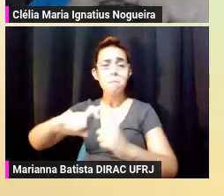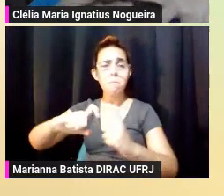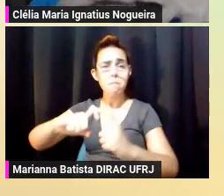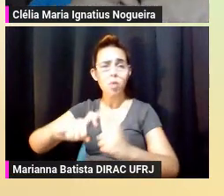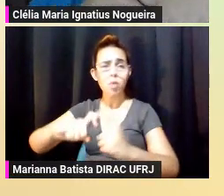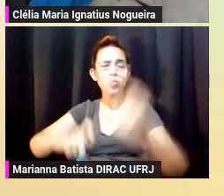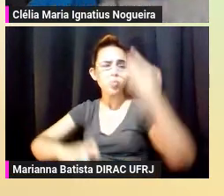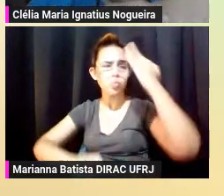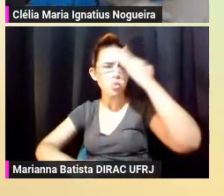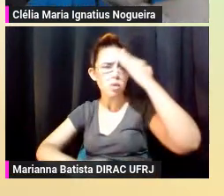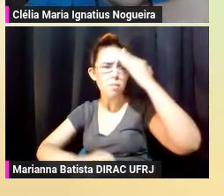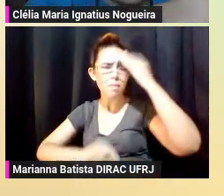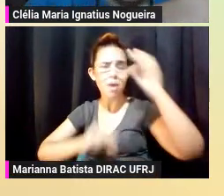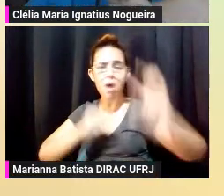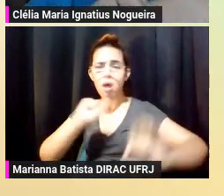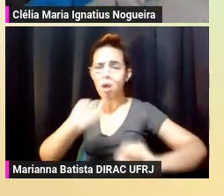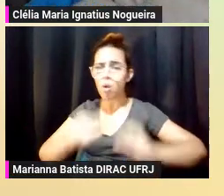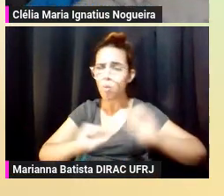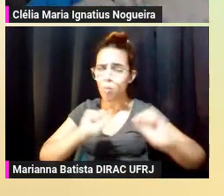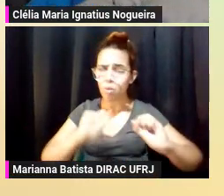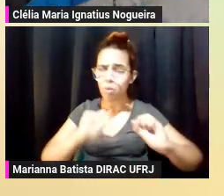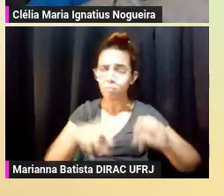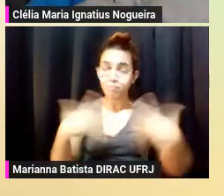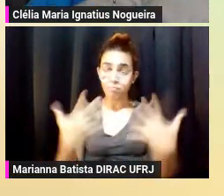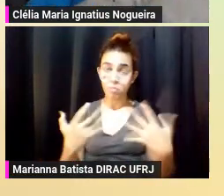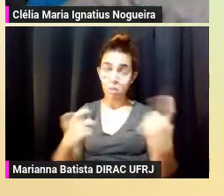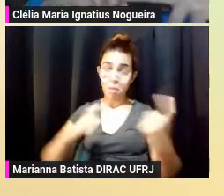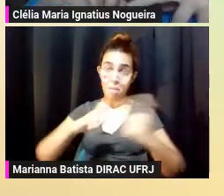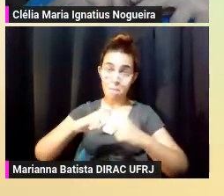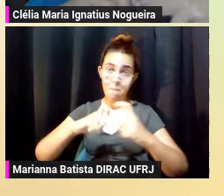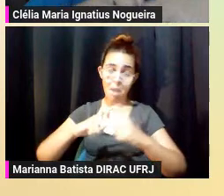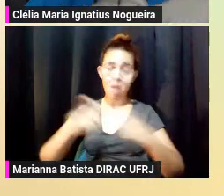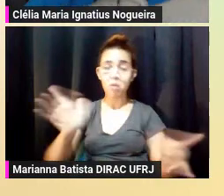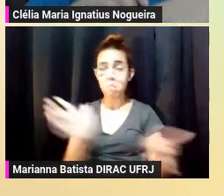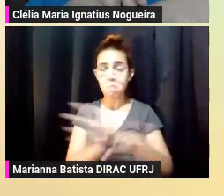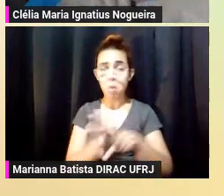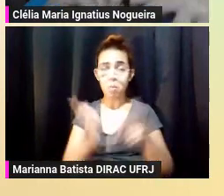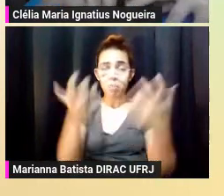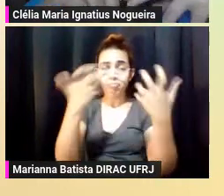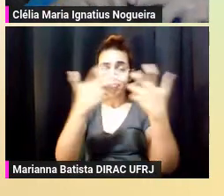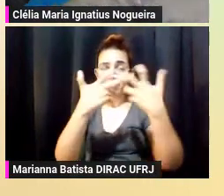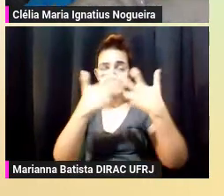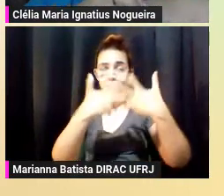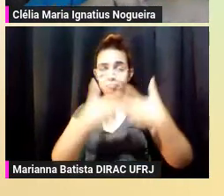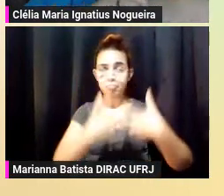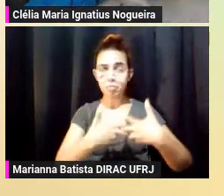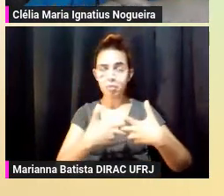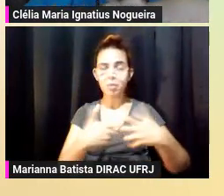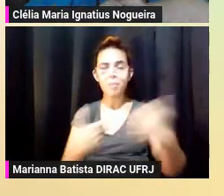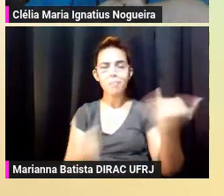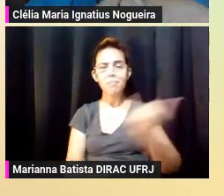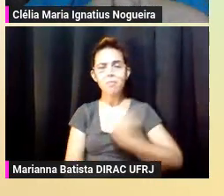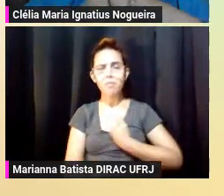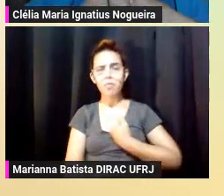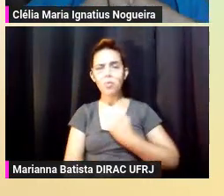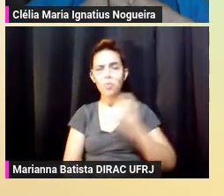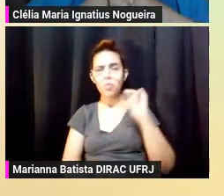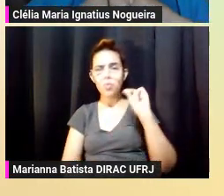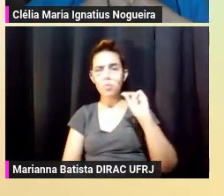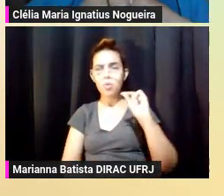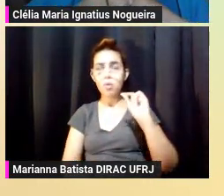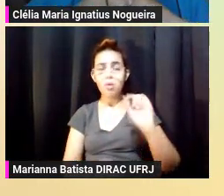a neuropediatra da Universidade de São Paulo, fui na universidade, me disse que provavelmente ela nunca iria andar.